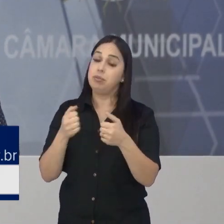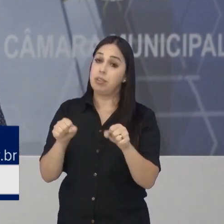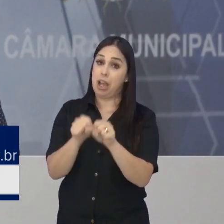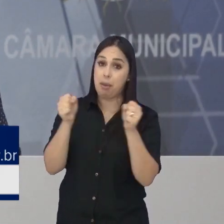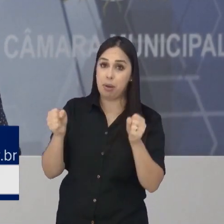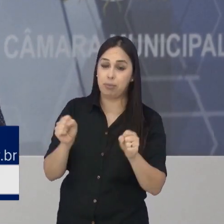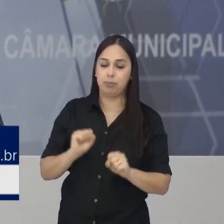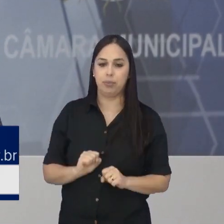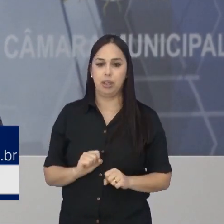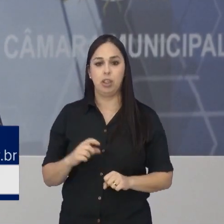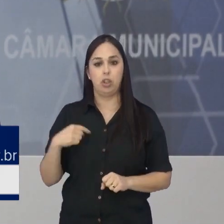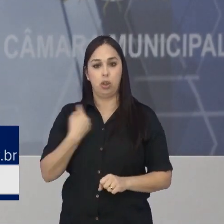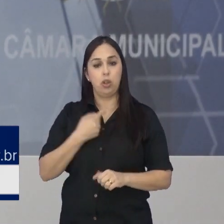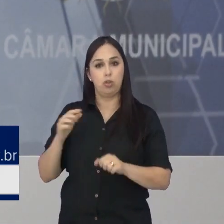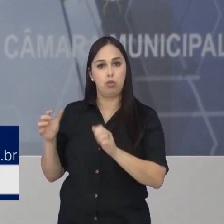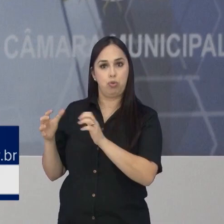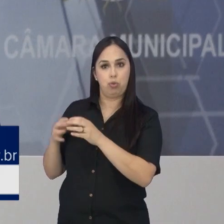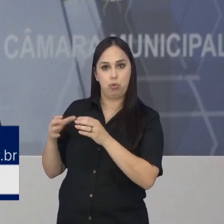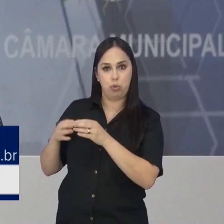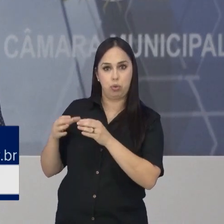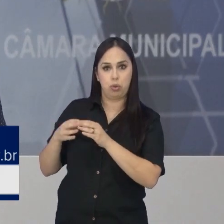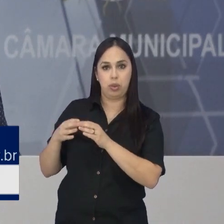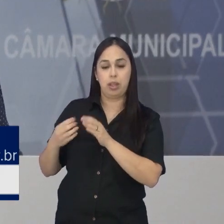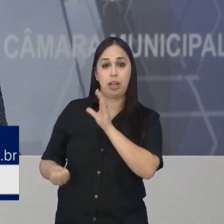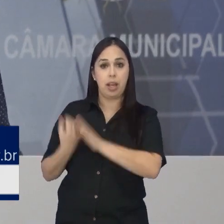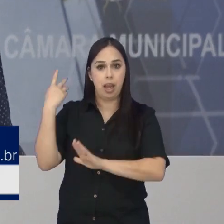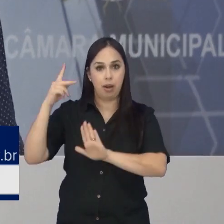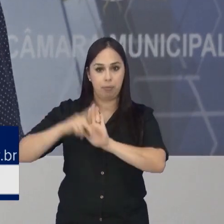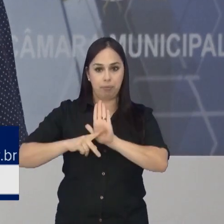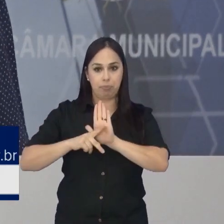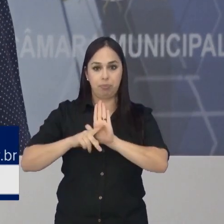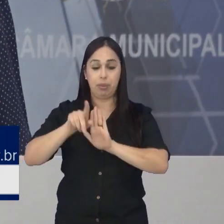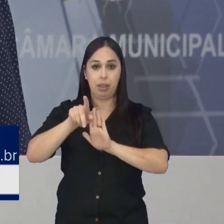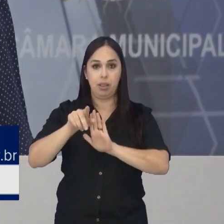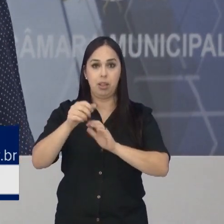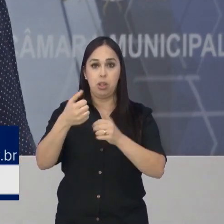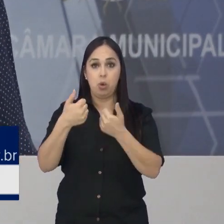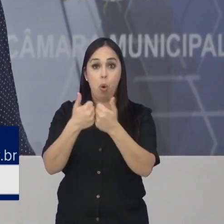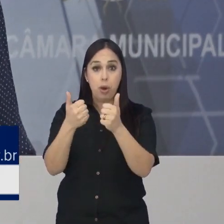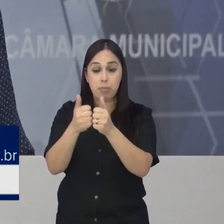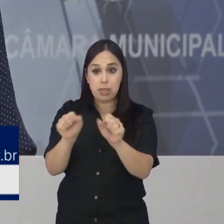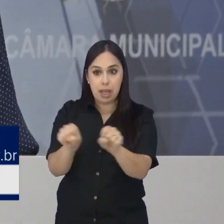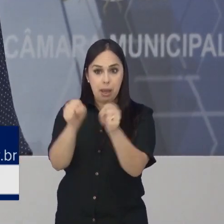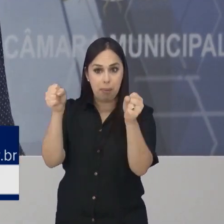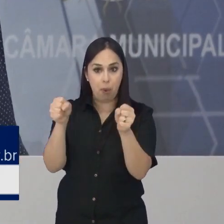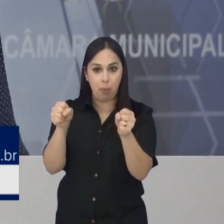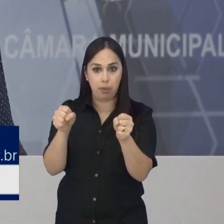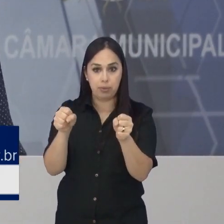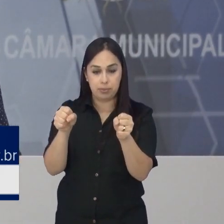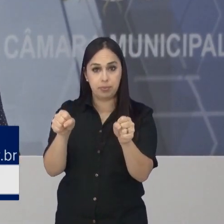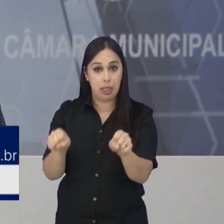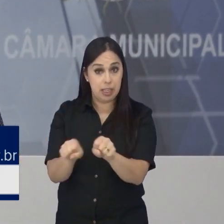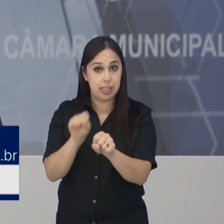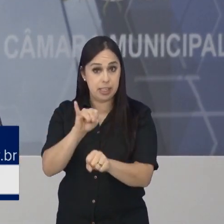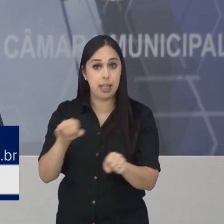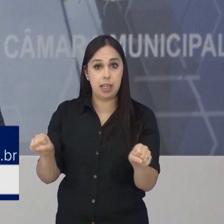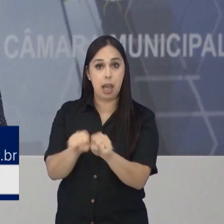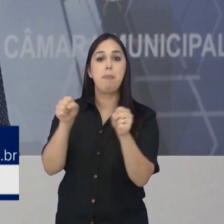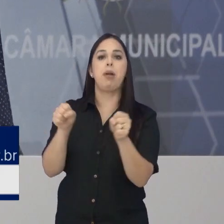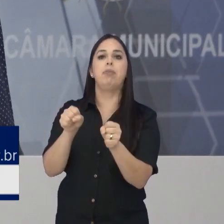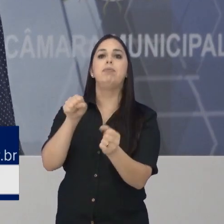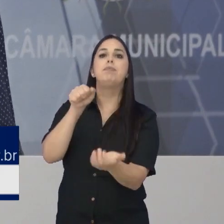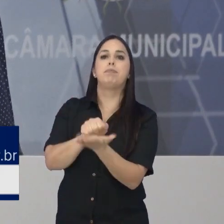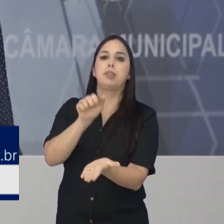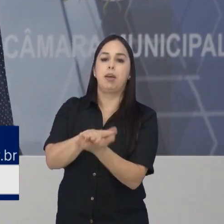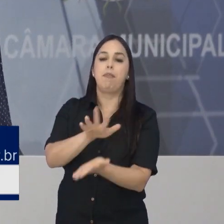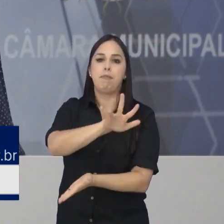outros vereadores aí, um outro projeto que carro quebrado no meio da avenida, dos transportes coletivos, vai ter uma multa